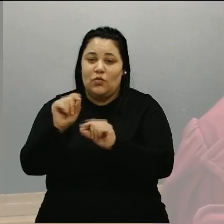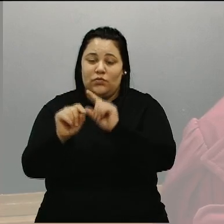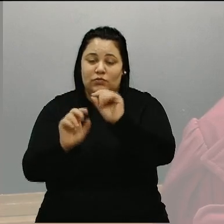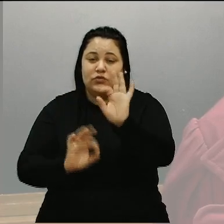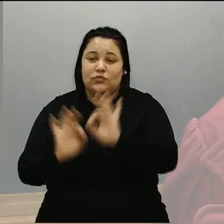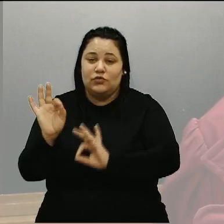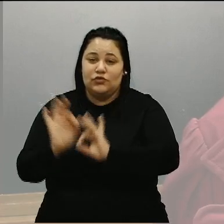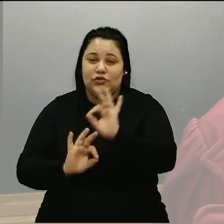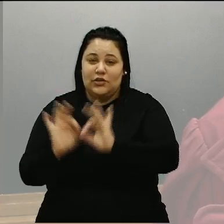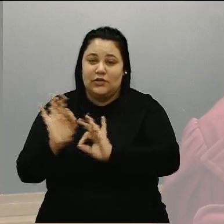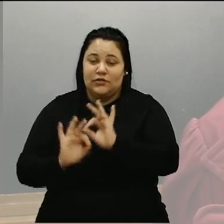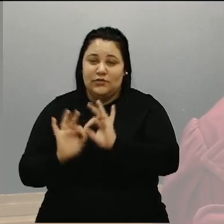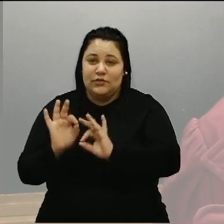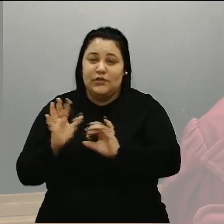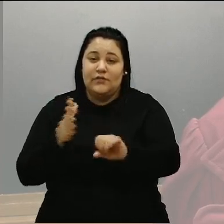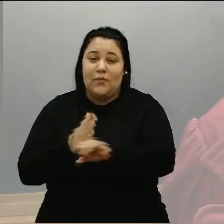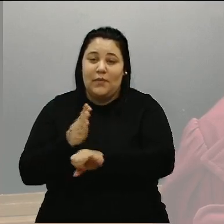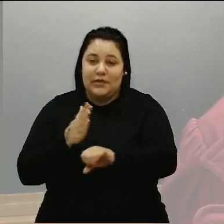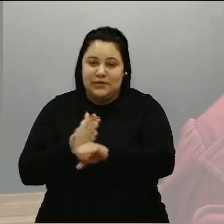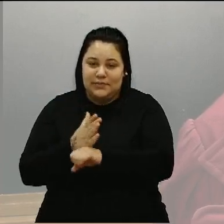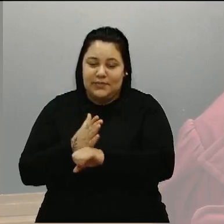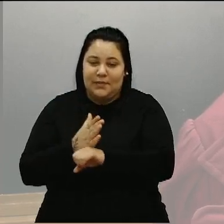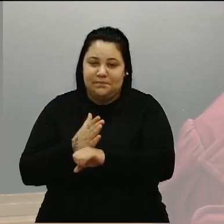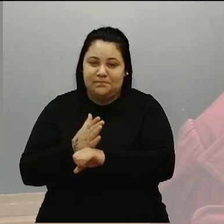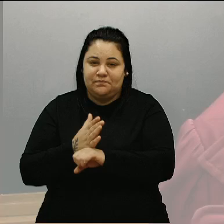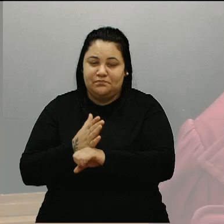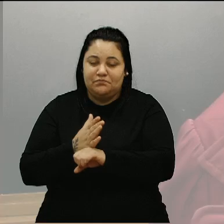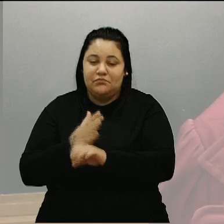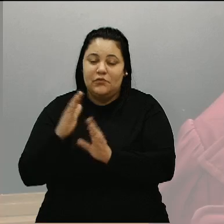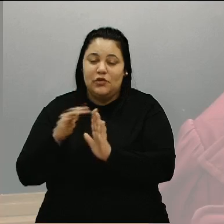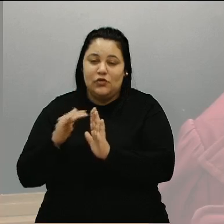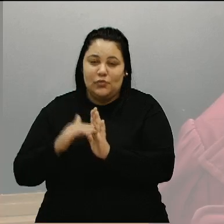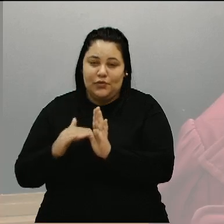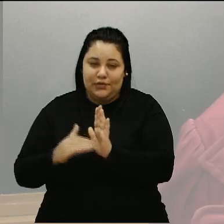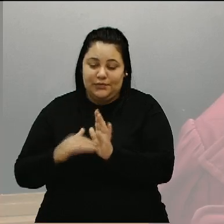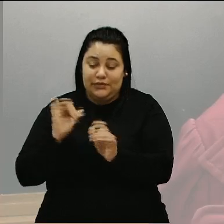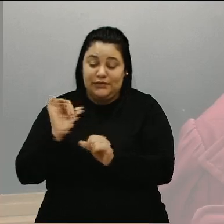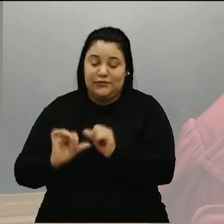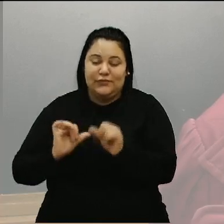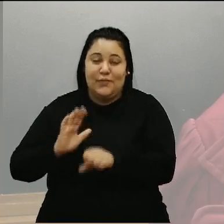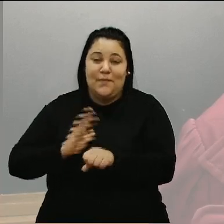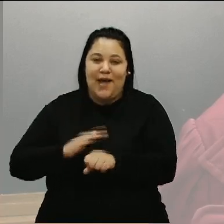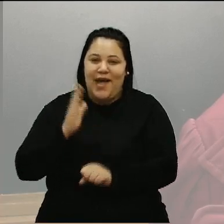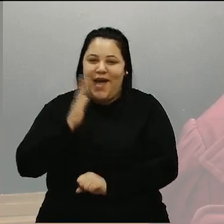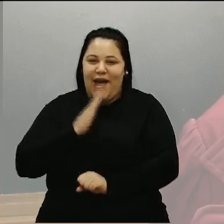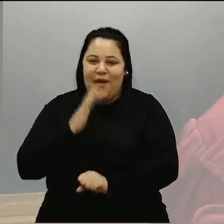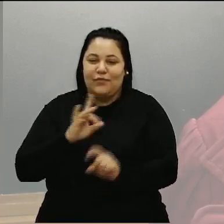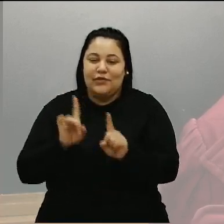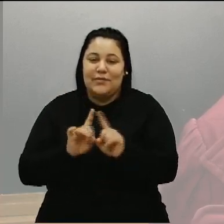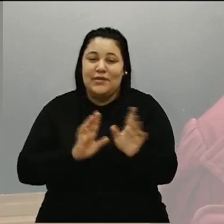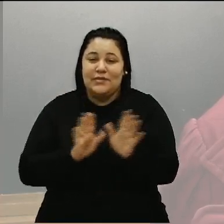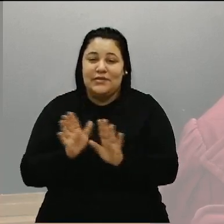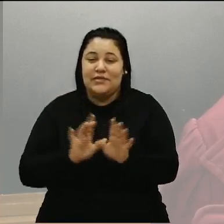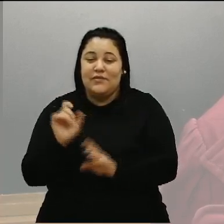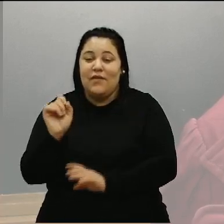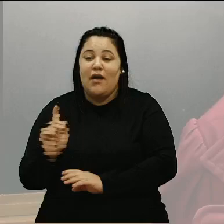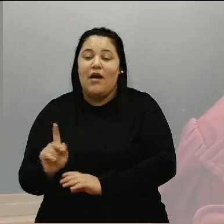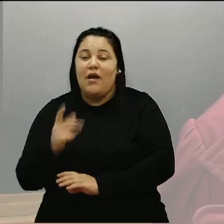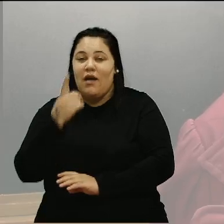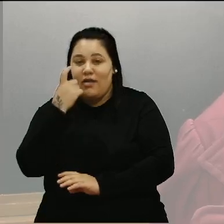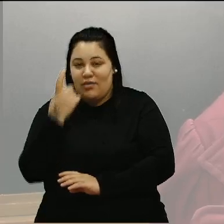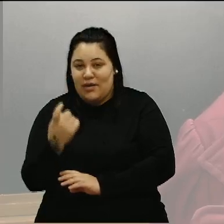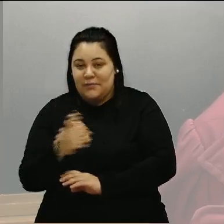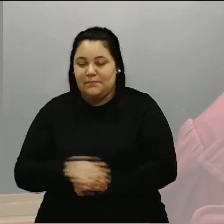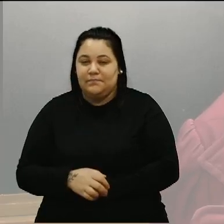projetos contemplados pelo Financiarte, tornando-o mais ágil e acessível aos interessados. A adoção